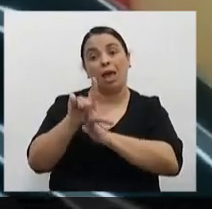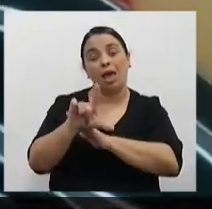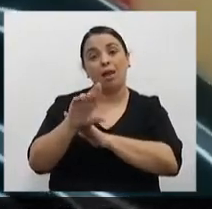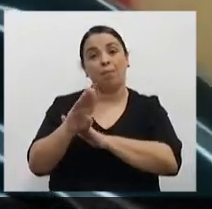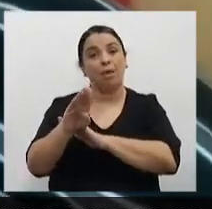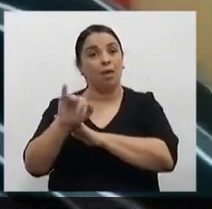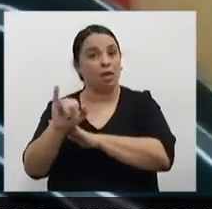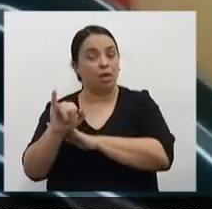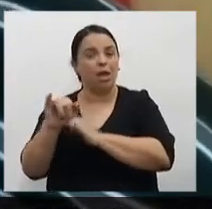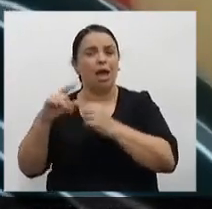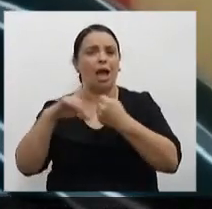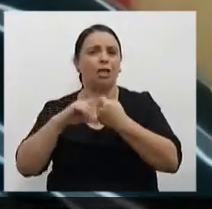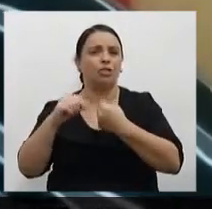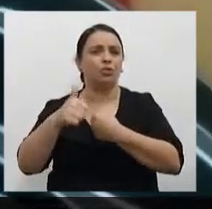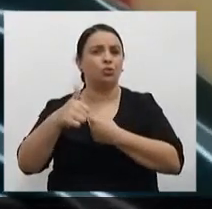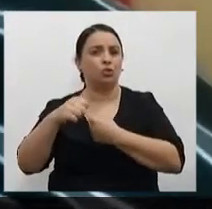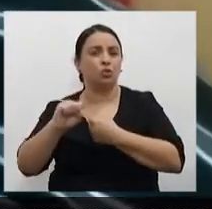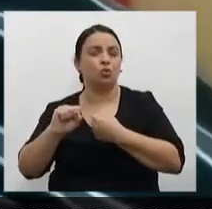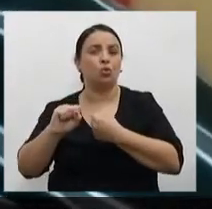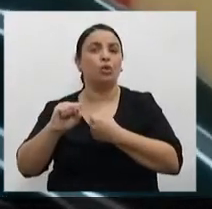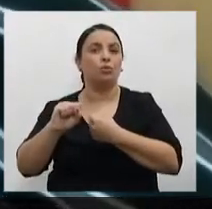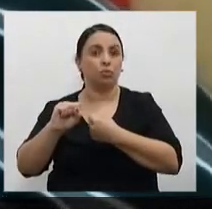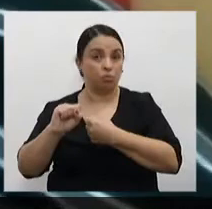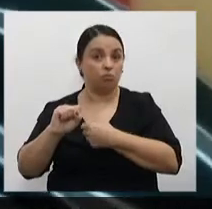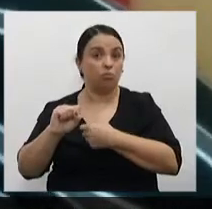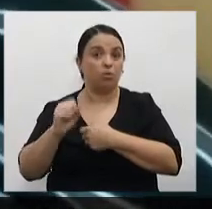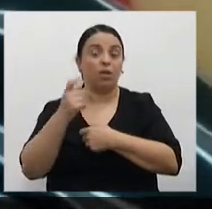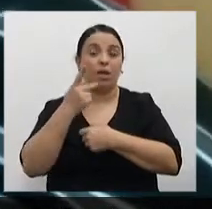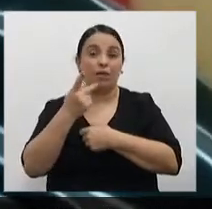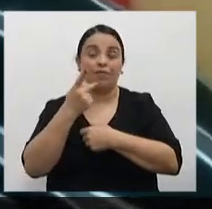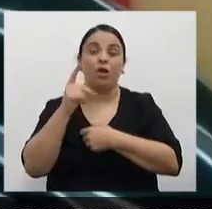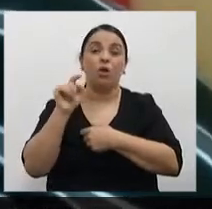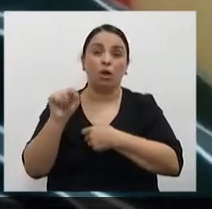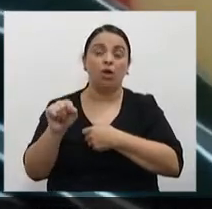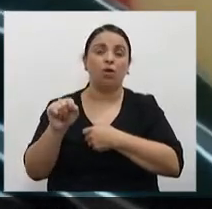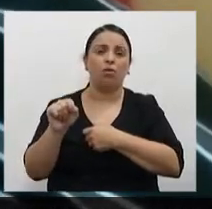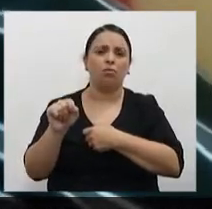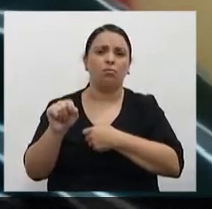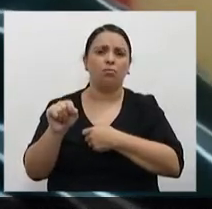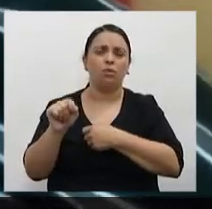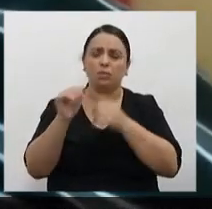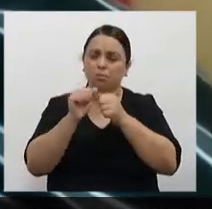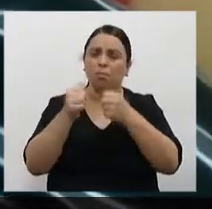18, parágrafo 4, item 4, com muita propriedade. É isso